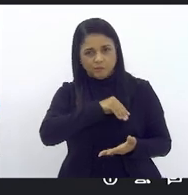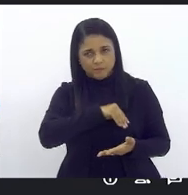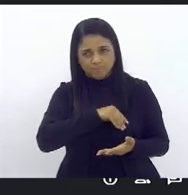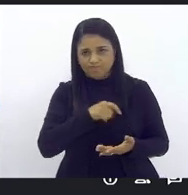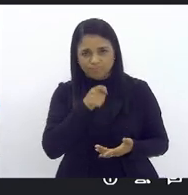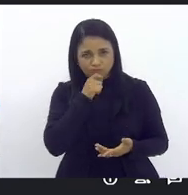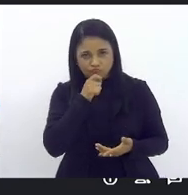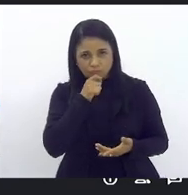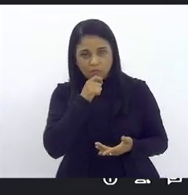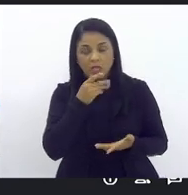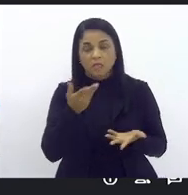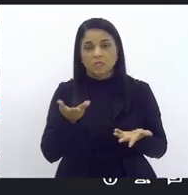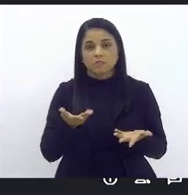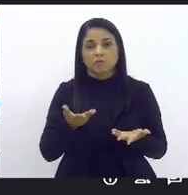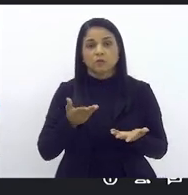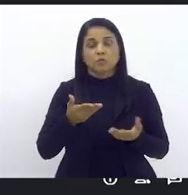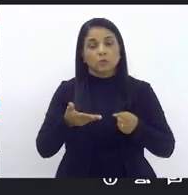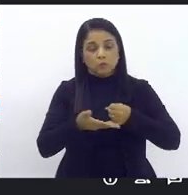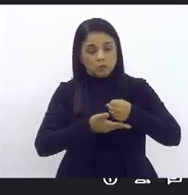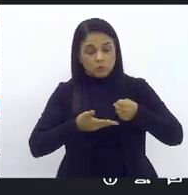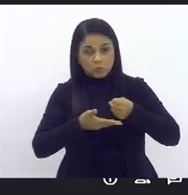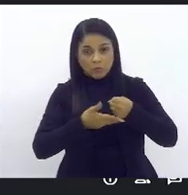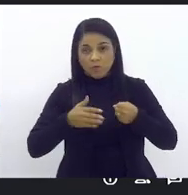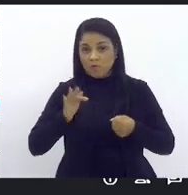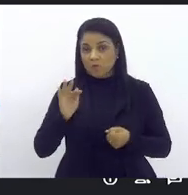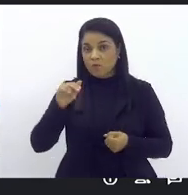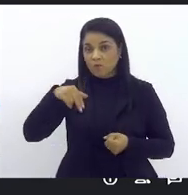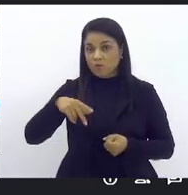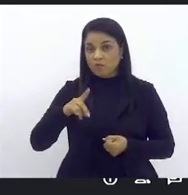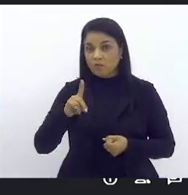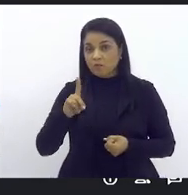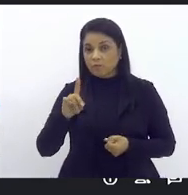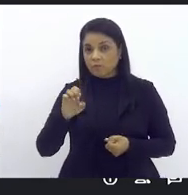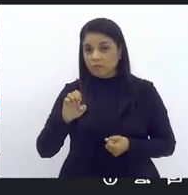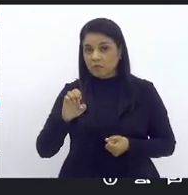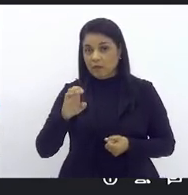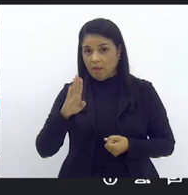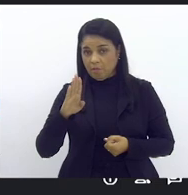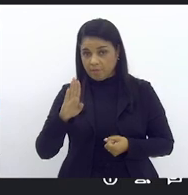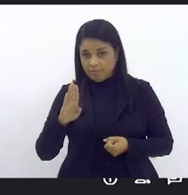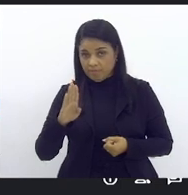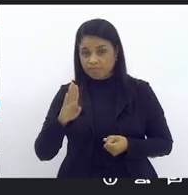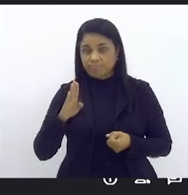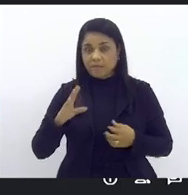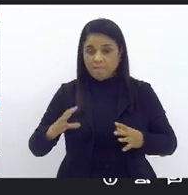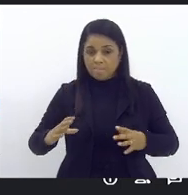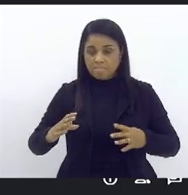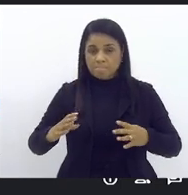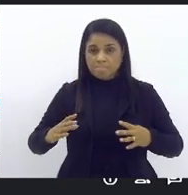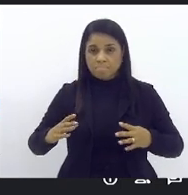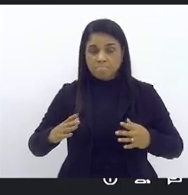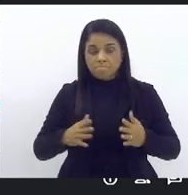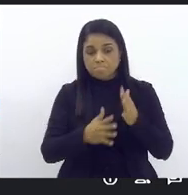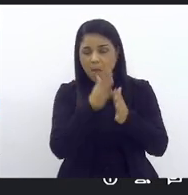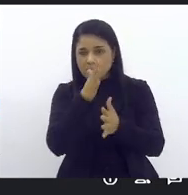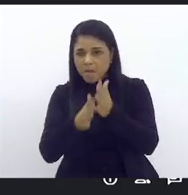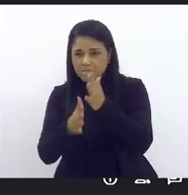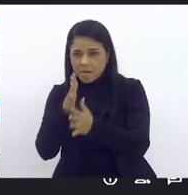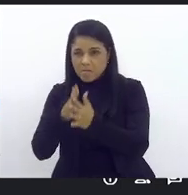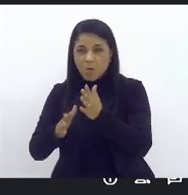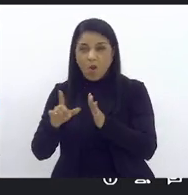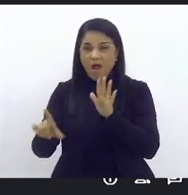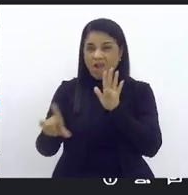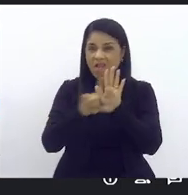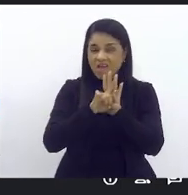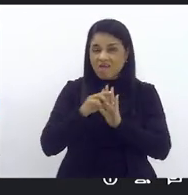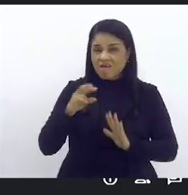ponto em que e também o piso, o Fundeb, né, e entrou em conflito com a Lei de Responsabilidade Fiscal.